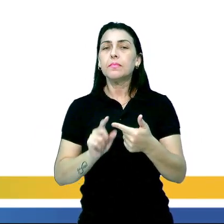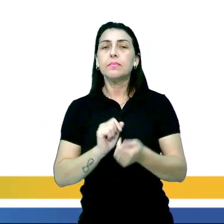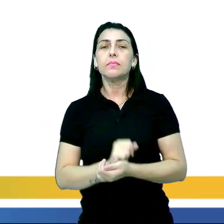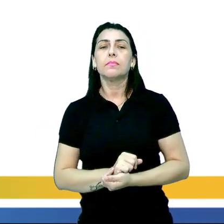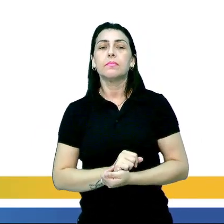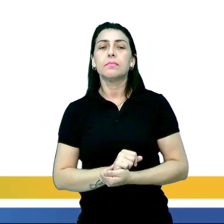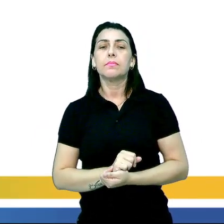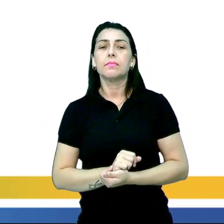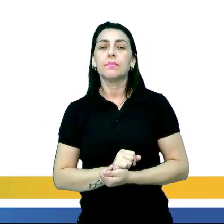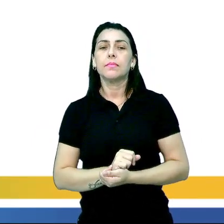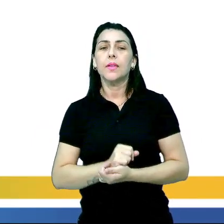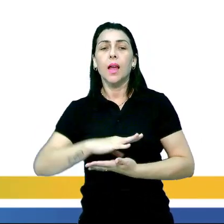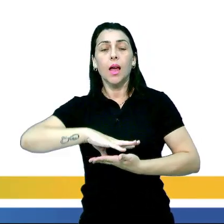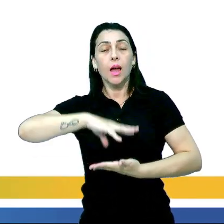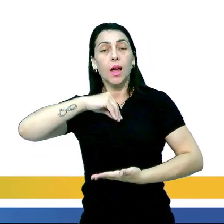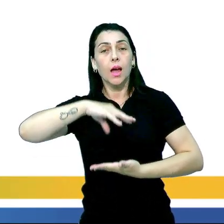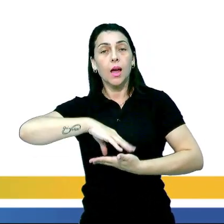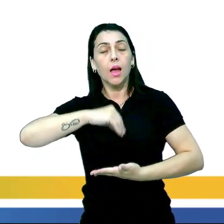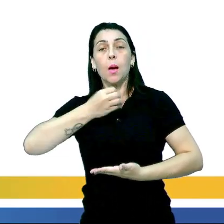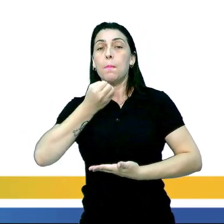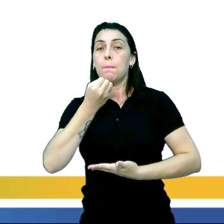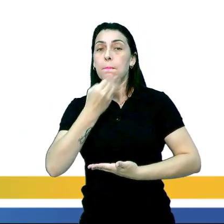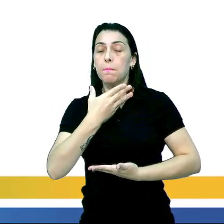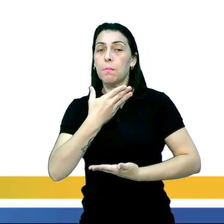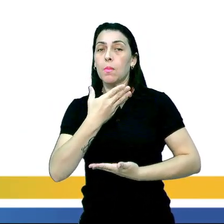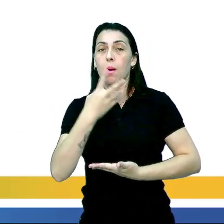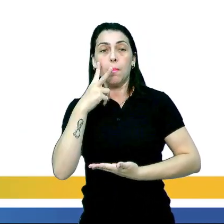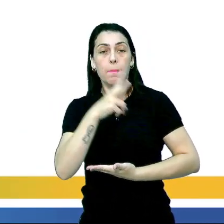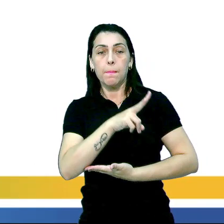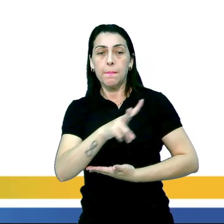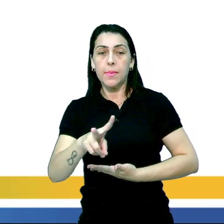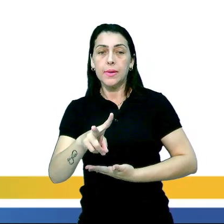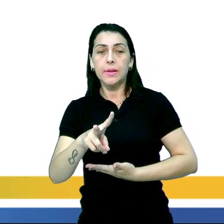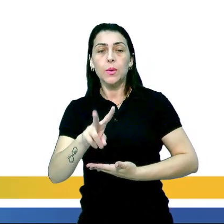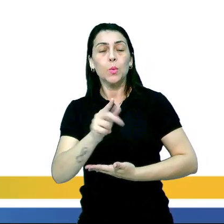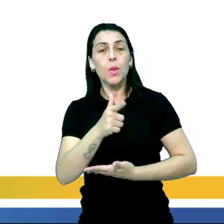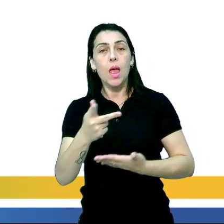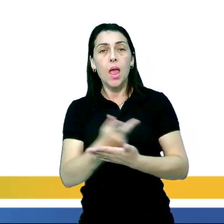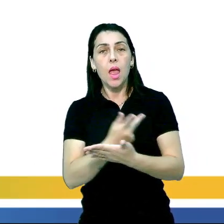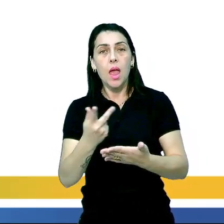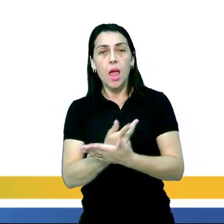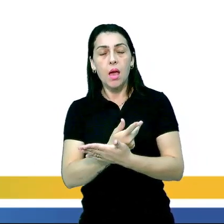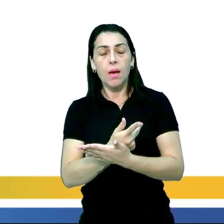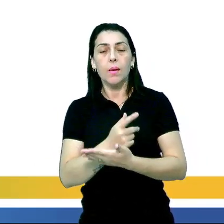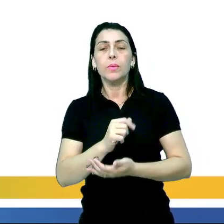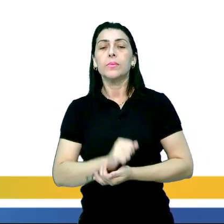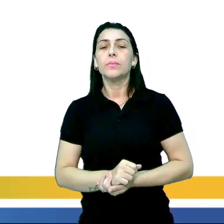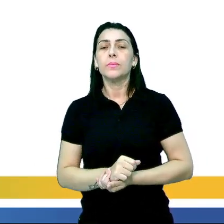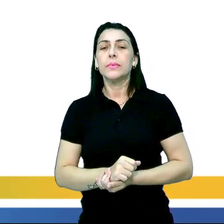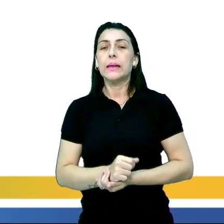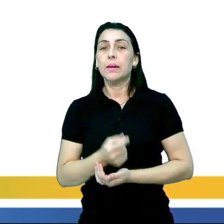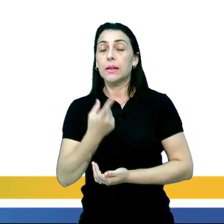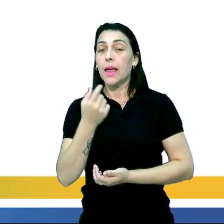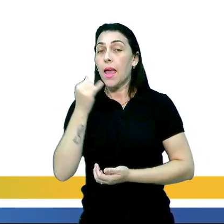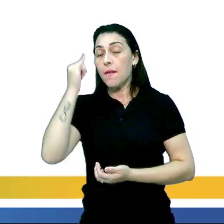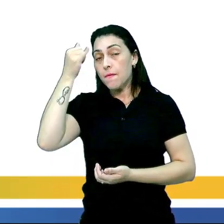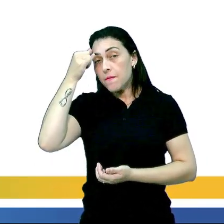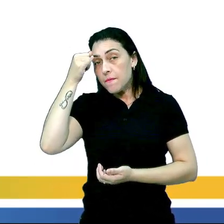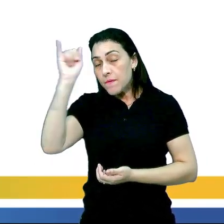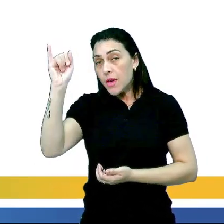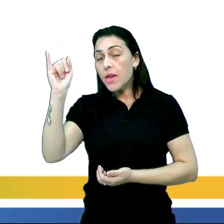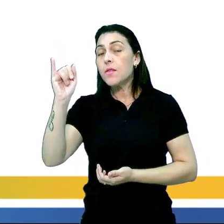Segunda coisa, a impressão deve ser de boa qualidade, sem falhas ou rasuras. Então, assim, para que evite